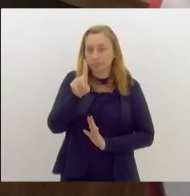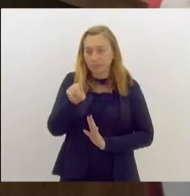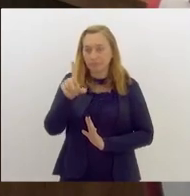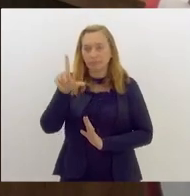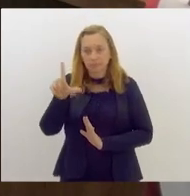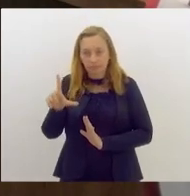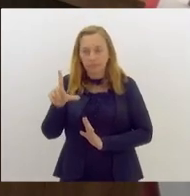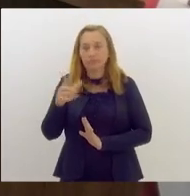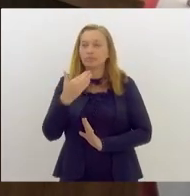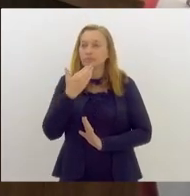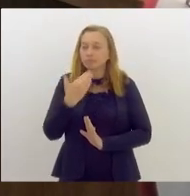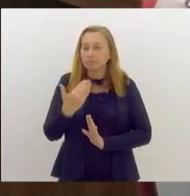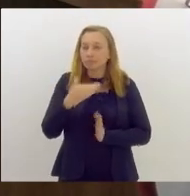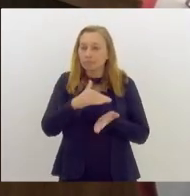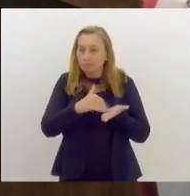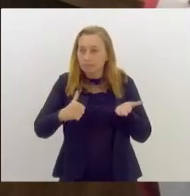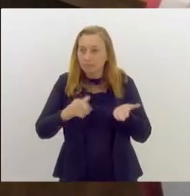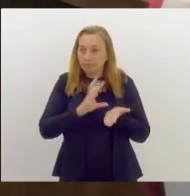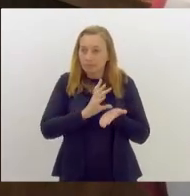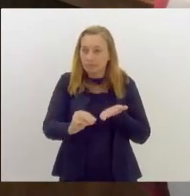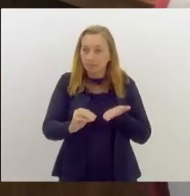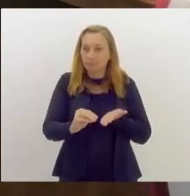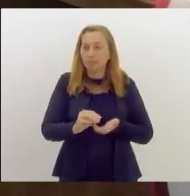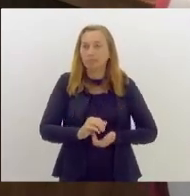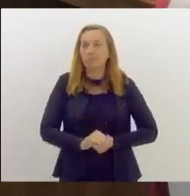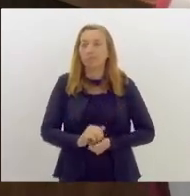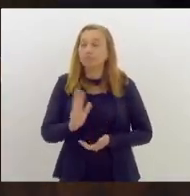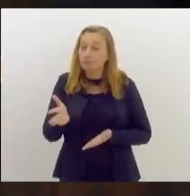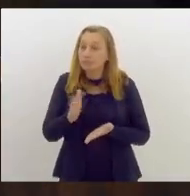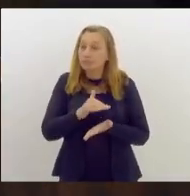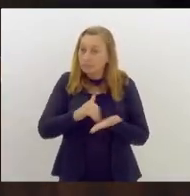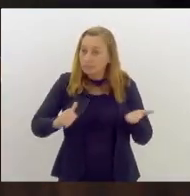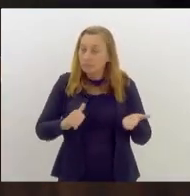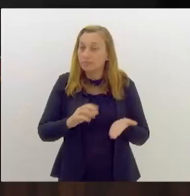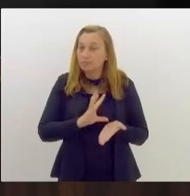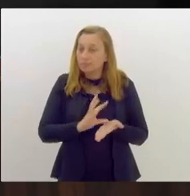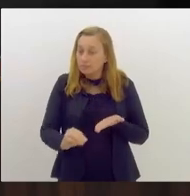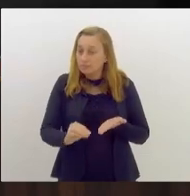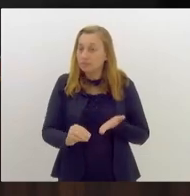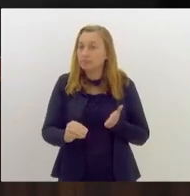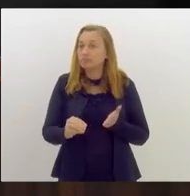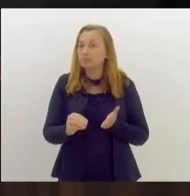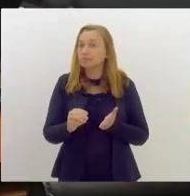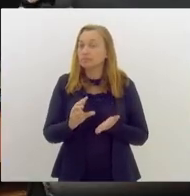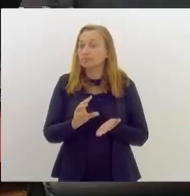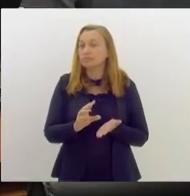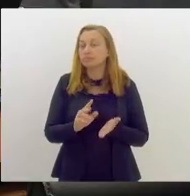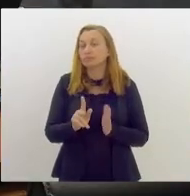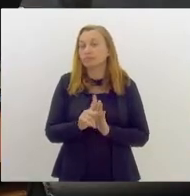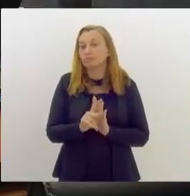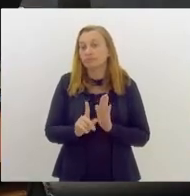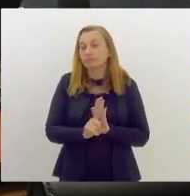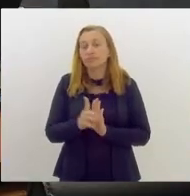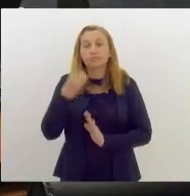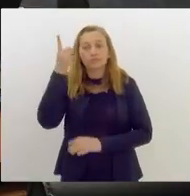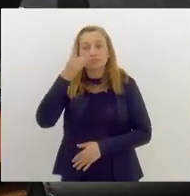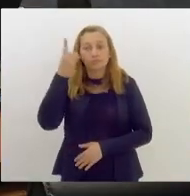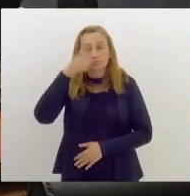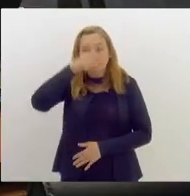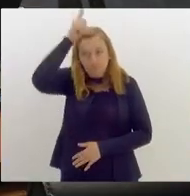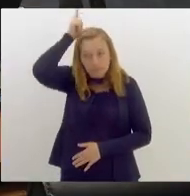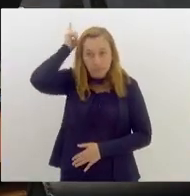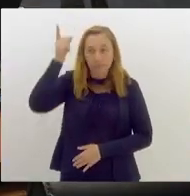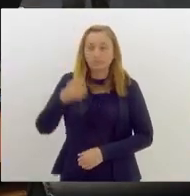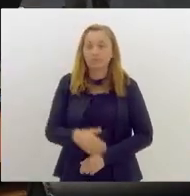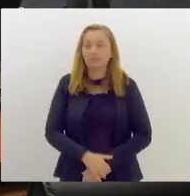a vossa excelência que retire de pauta tá retirar e outra história o projeto o Deputado Luiz Paulo deixa eu falar uma coisa